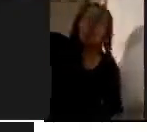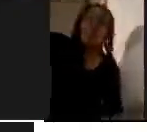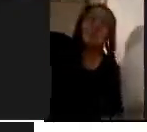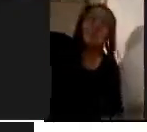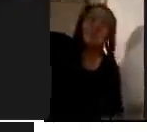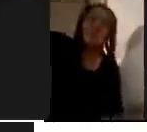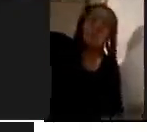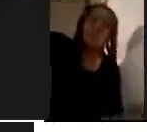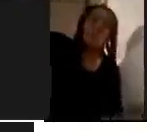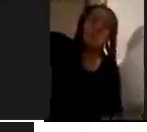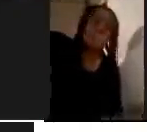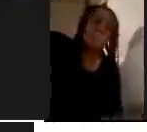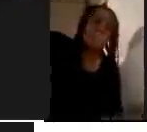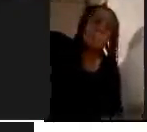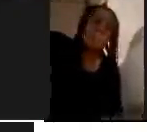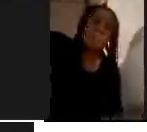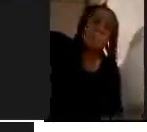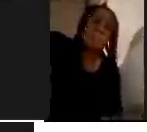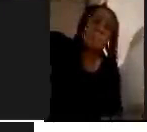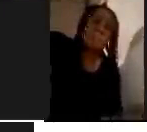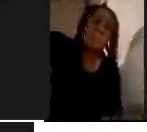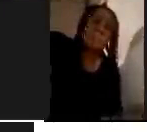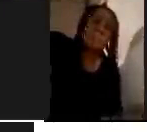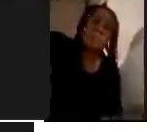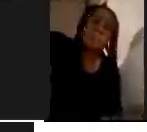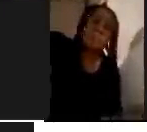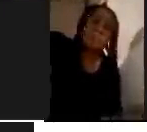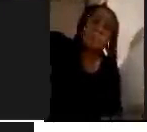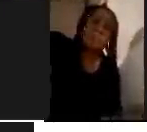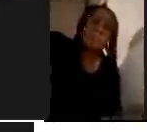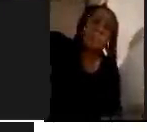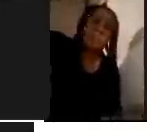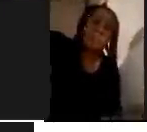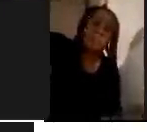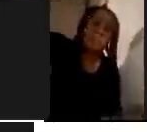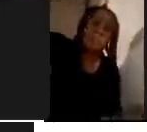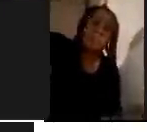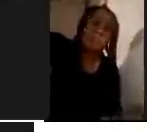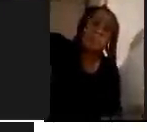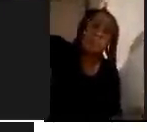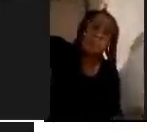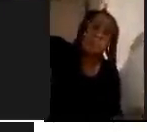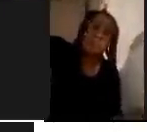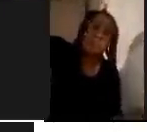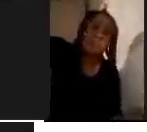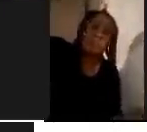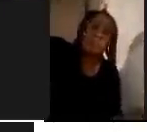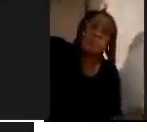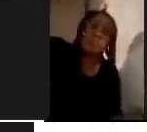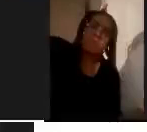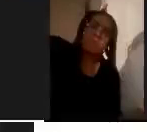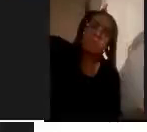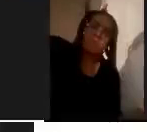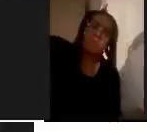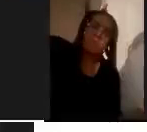mais rápido, tá? E o bebê não dá conta, né? Então, se o bebê não der conta, o que vai começar a acontecer,